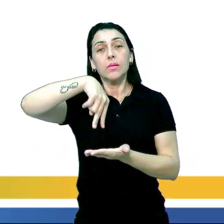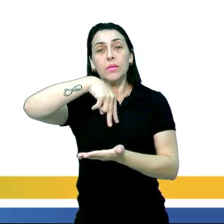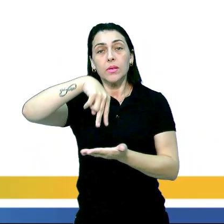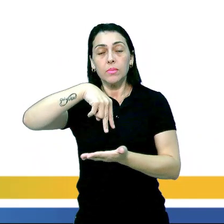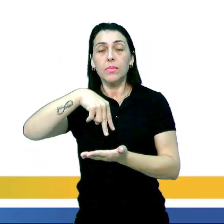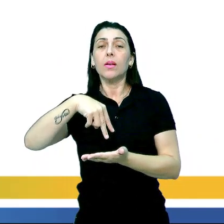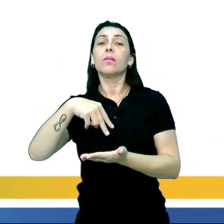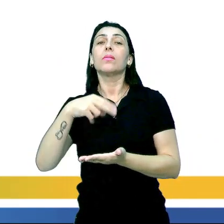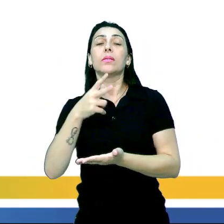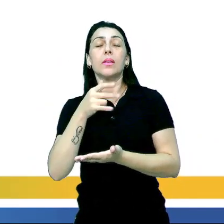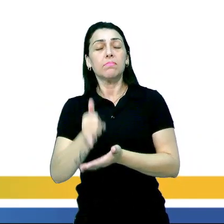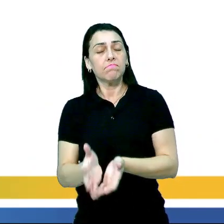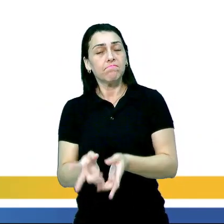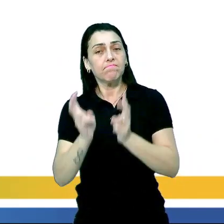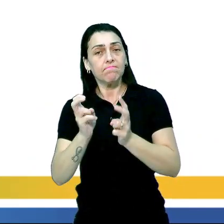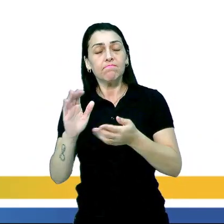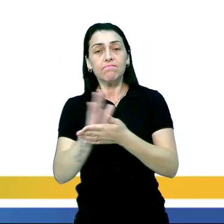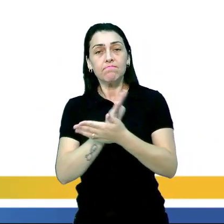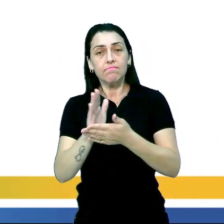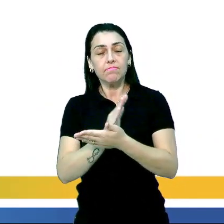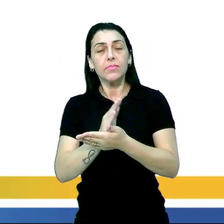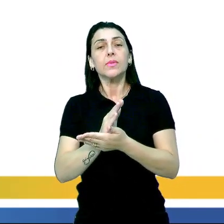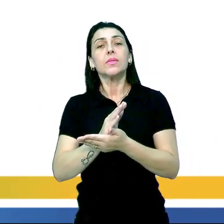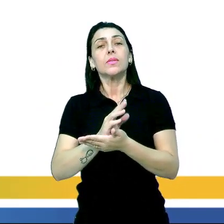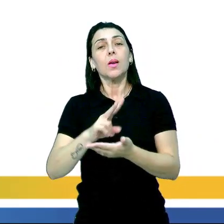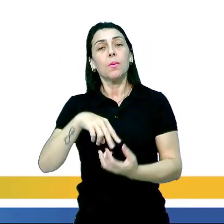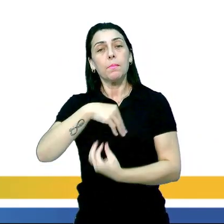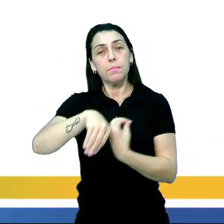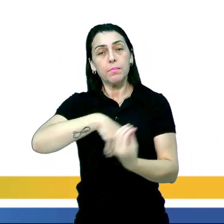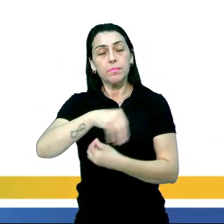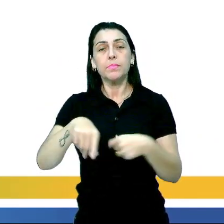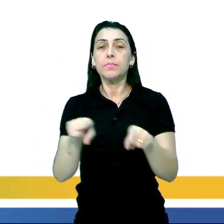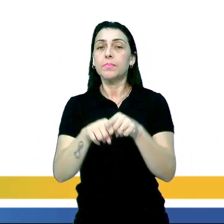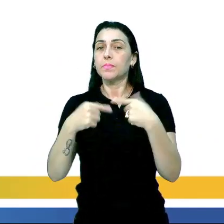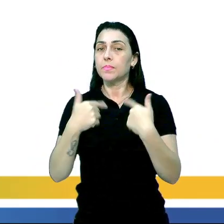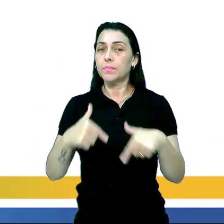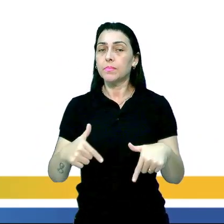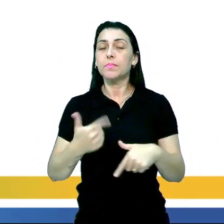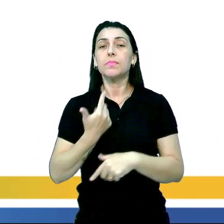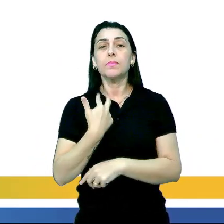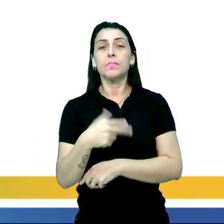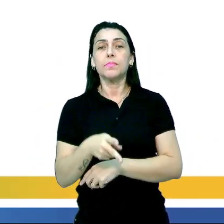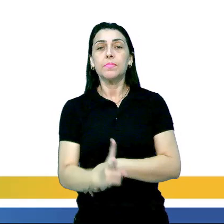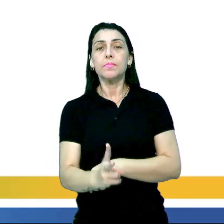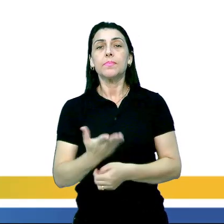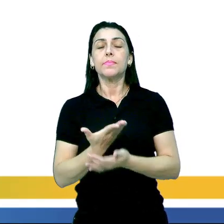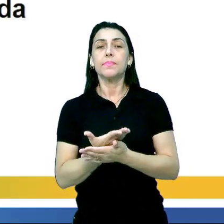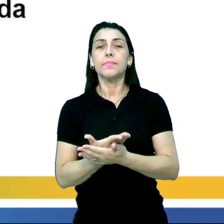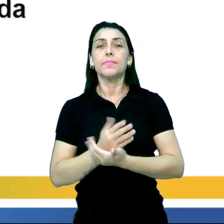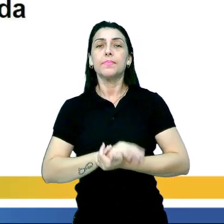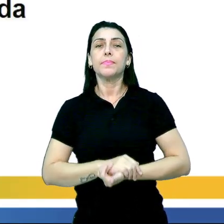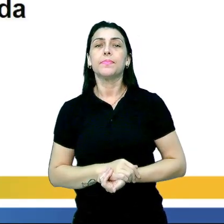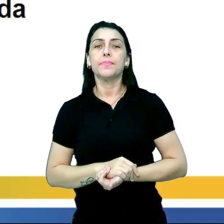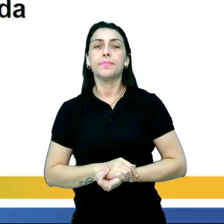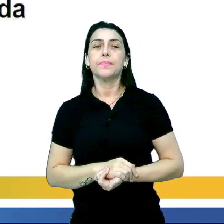como vocês observaram aí, algumas linguagens mistas também. Então vamos dar continuidade à nossa aula.